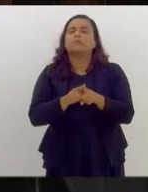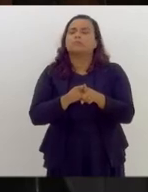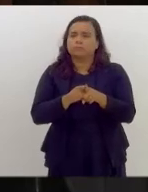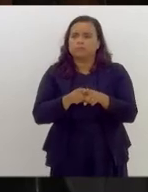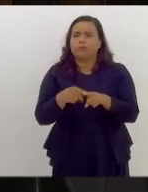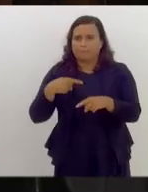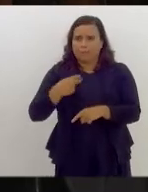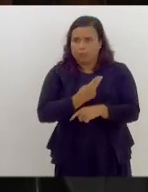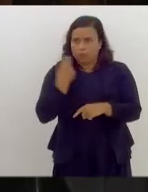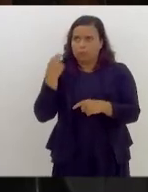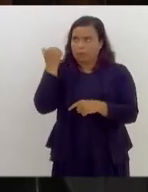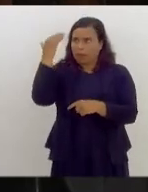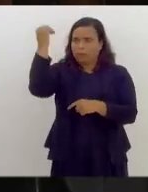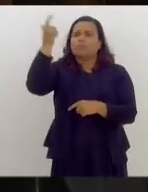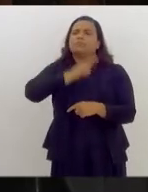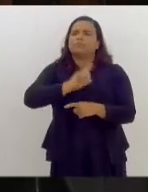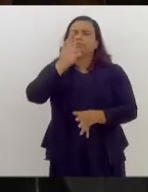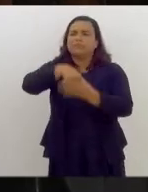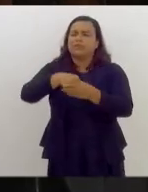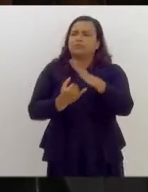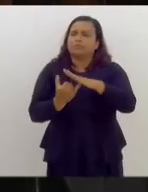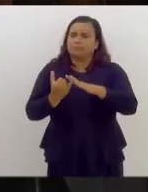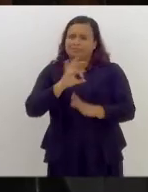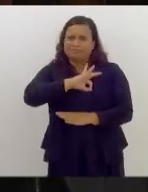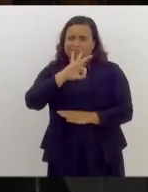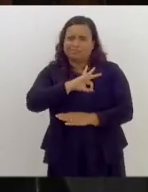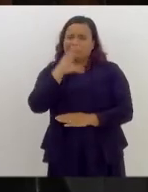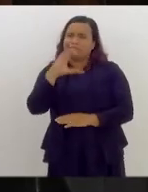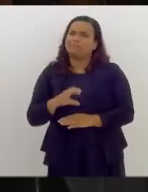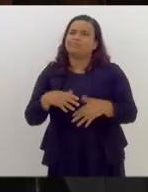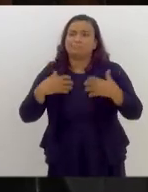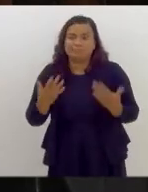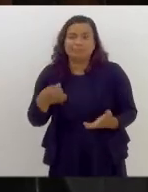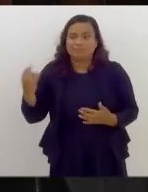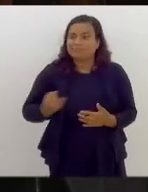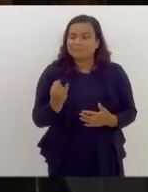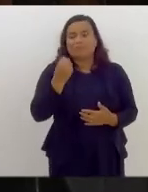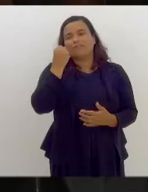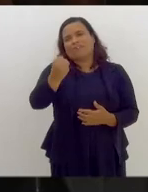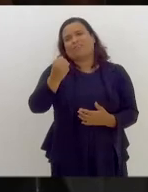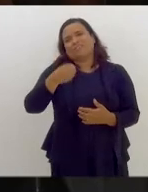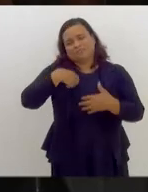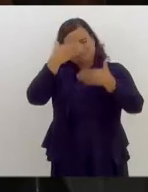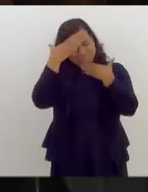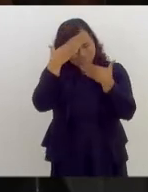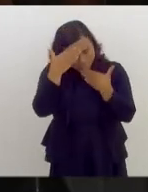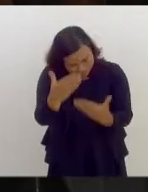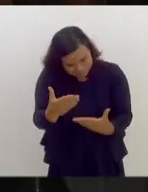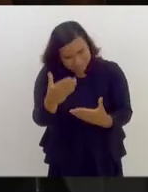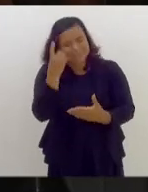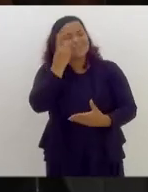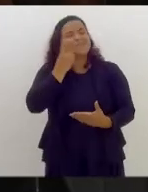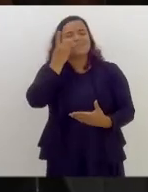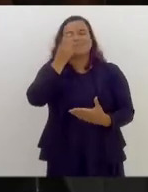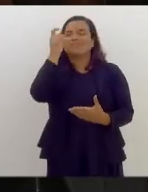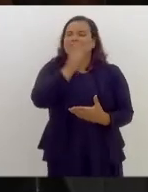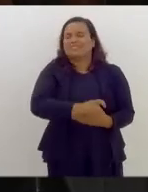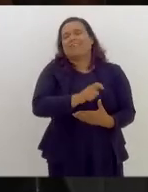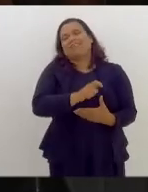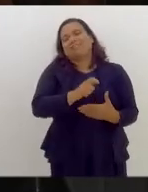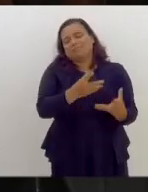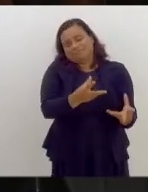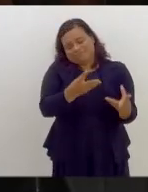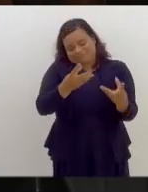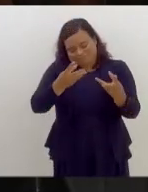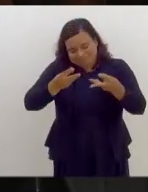elevaram o meu nome dentro da instituição. Então, isso para mim é muito importante. Agradeço imensamente ao deputado